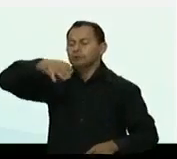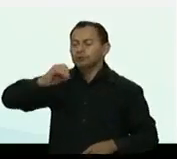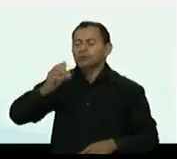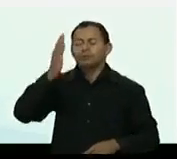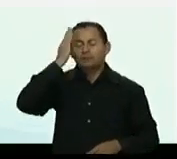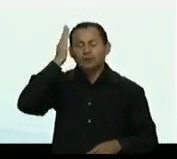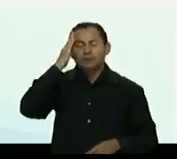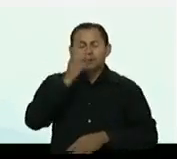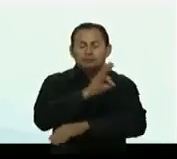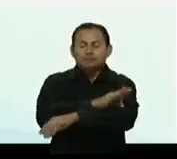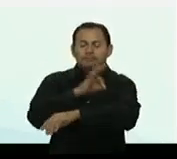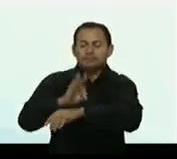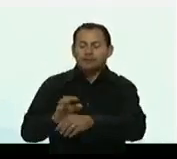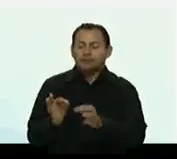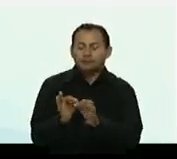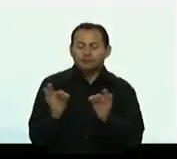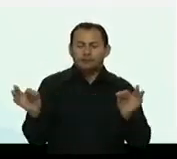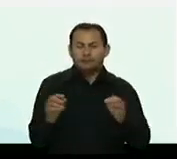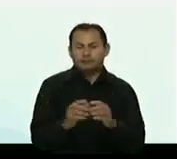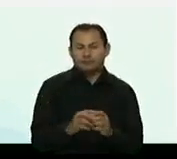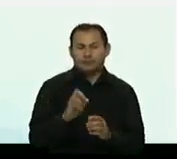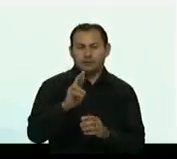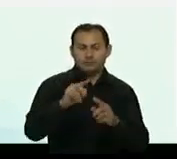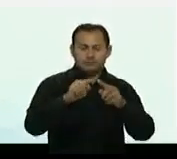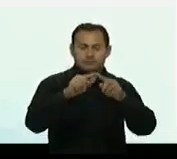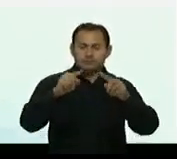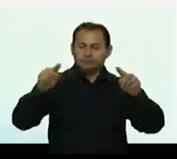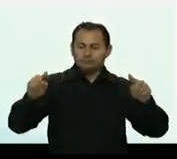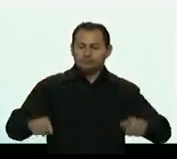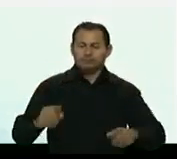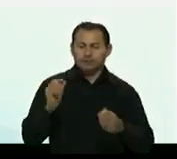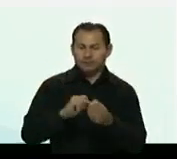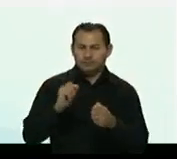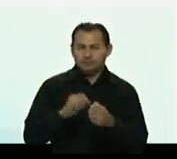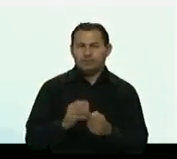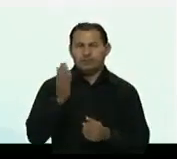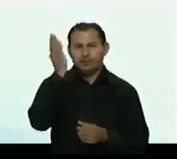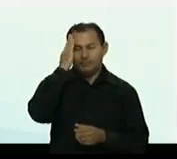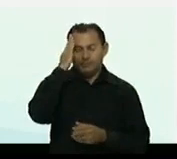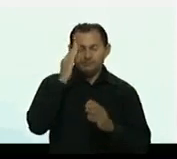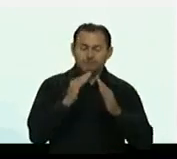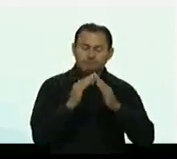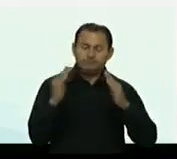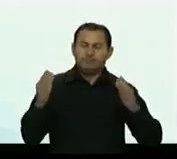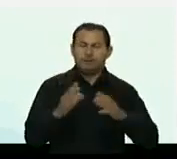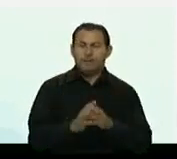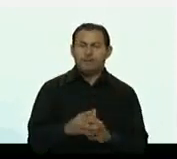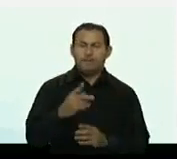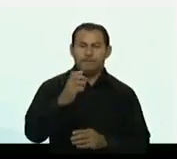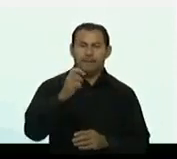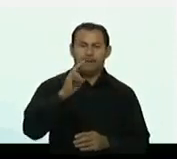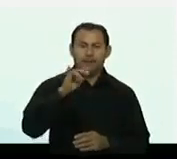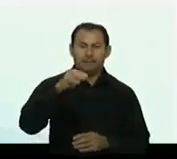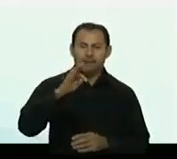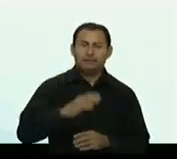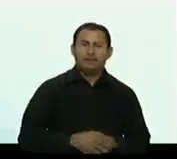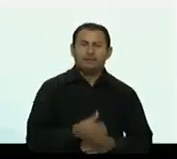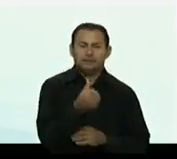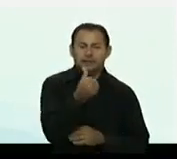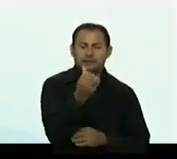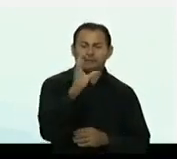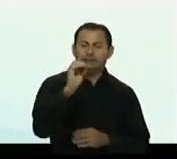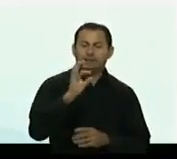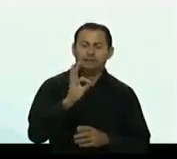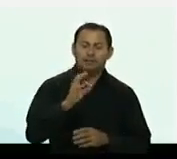as dimensões do retângulo em que o galpão será construído, sabendo que o perímetro é de 60